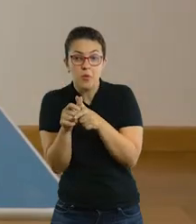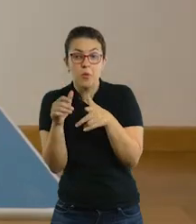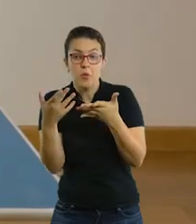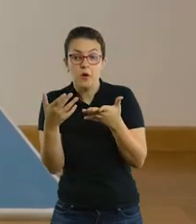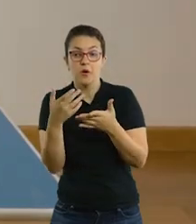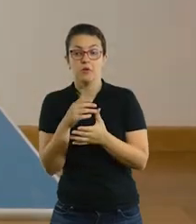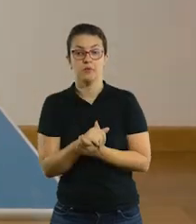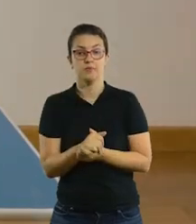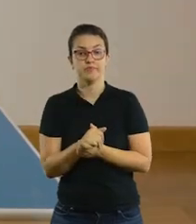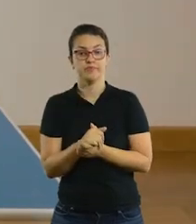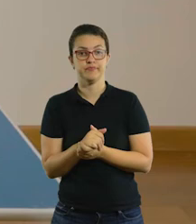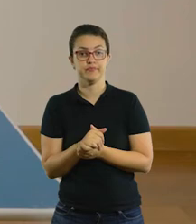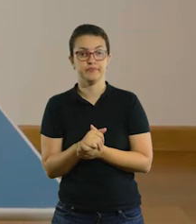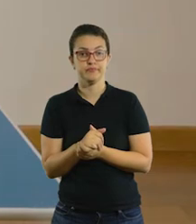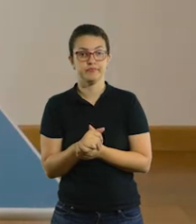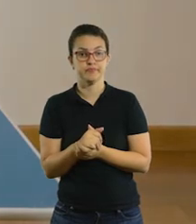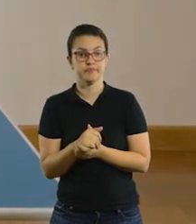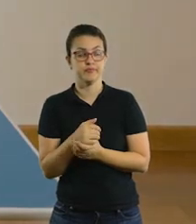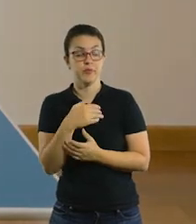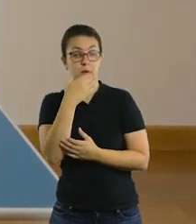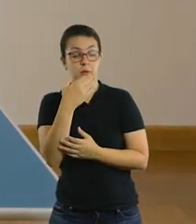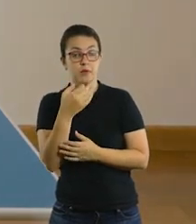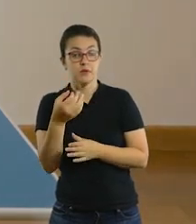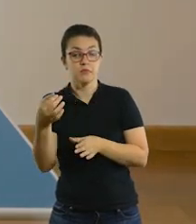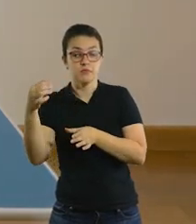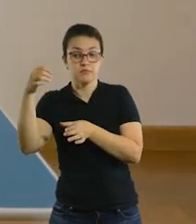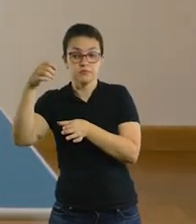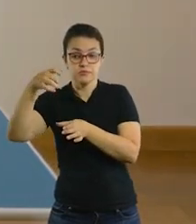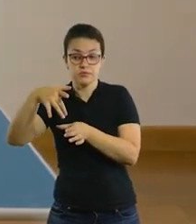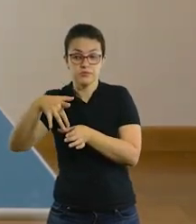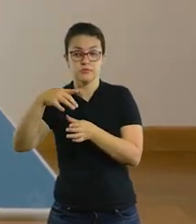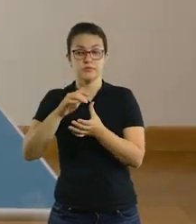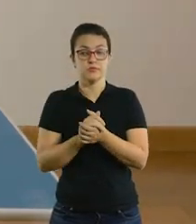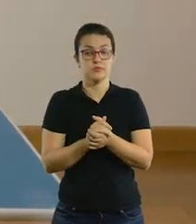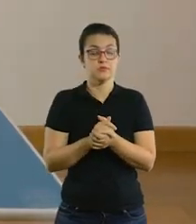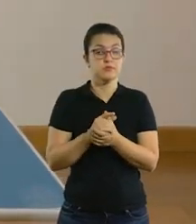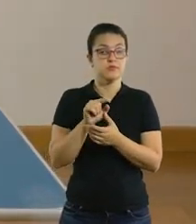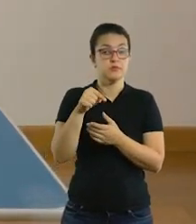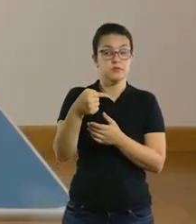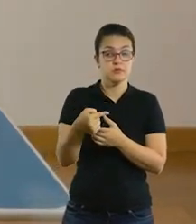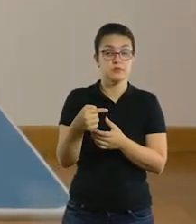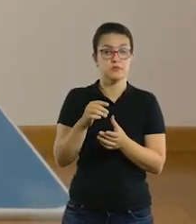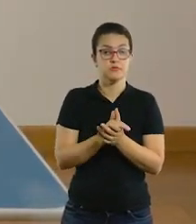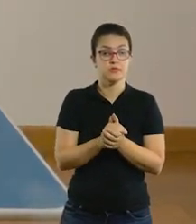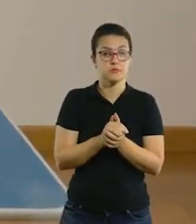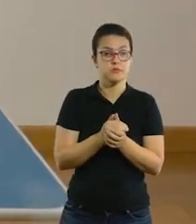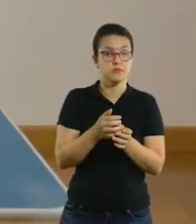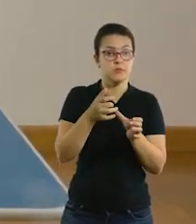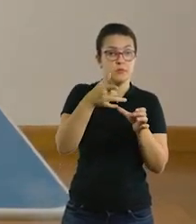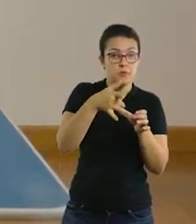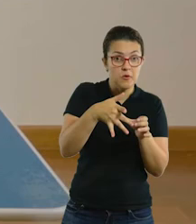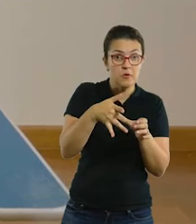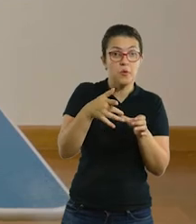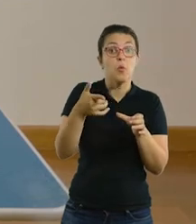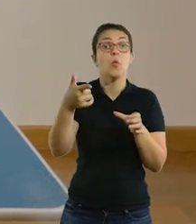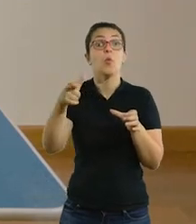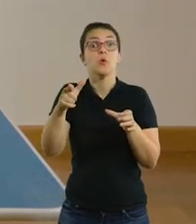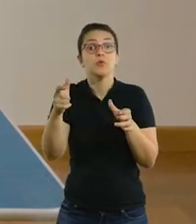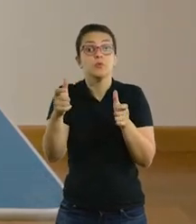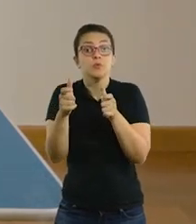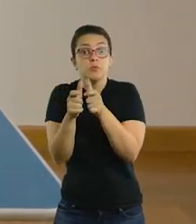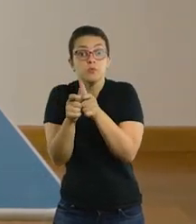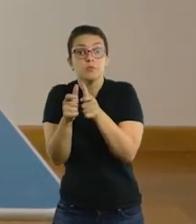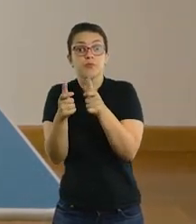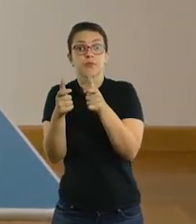maçã. Então você vai colocar a maçã aqui. Aí depois, qual é o outro? É o kiwi. E assim você vai em ordem crescente.